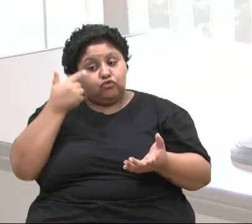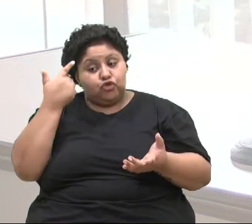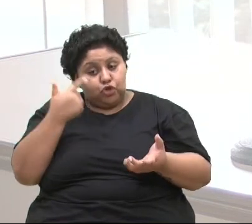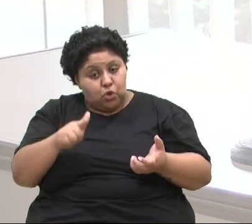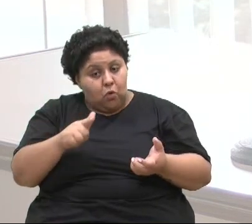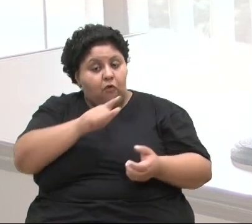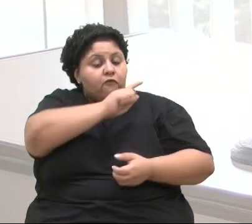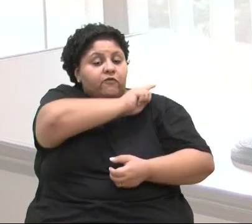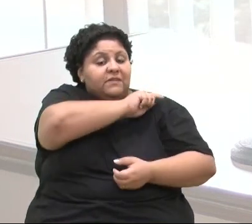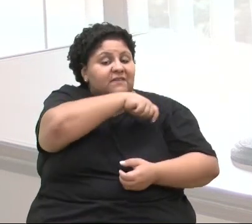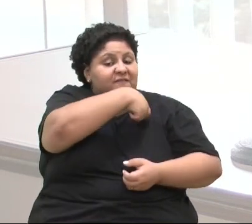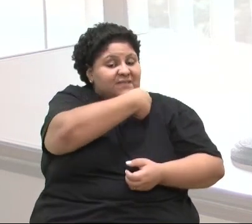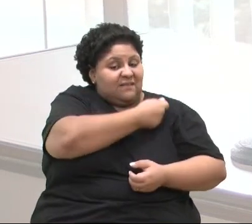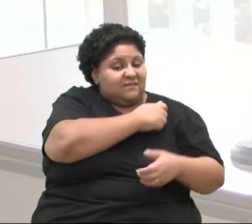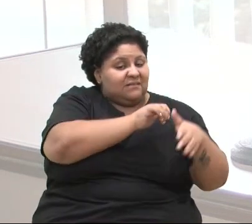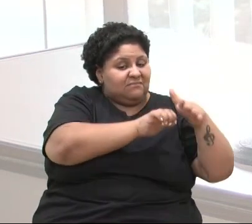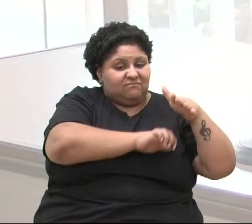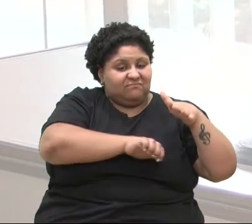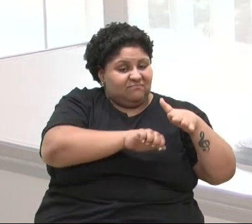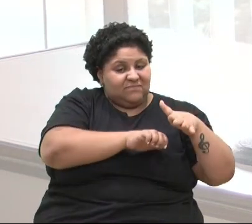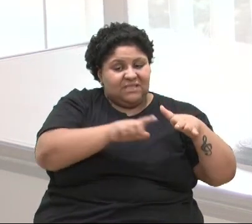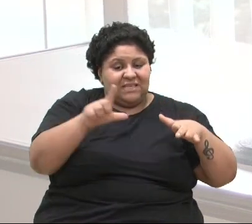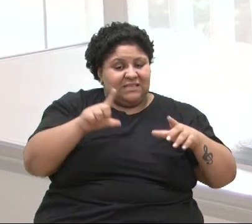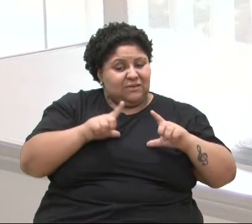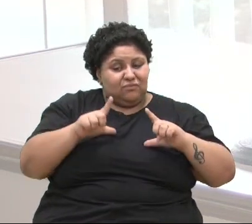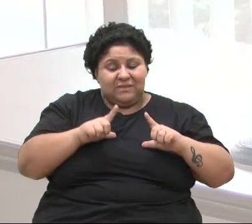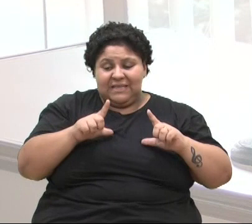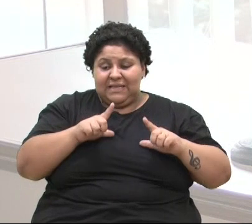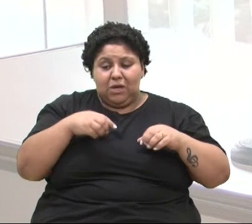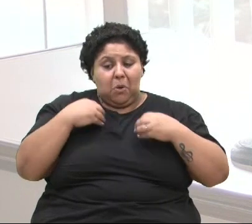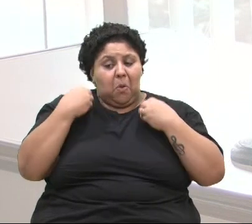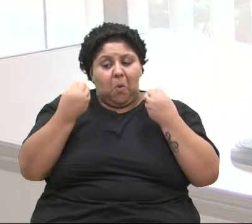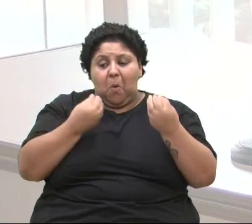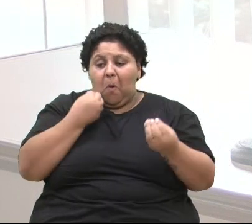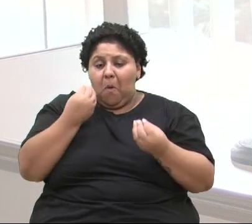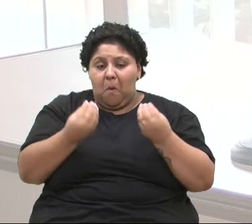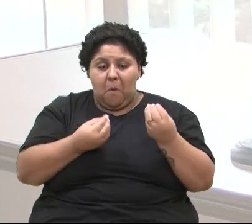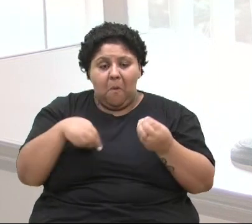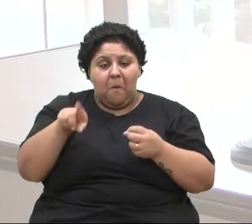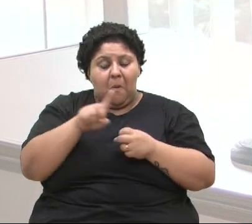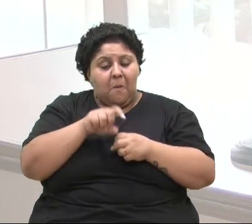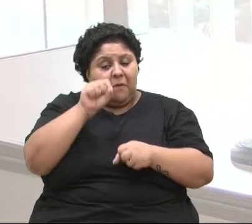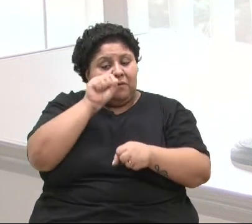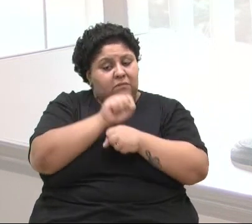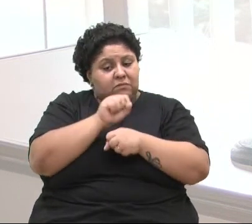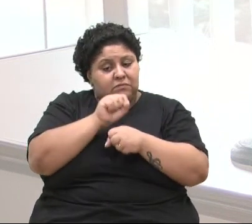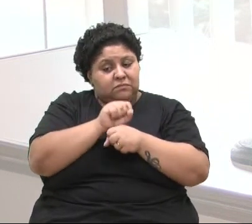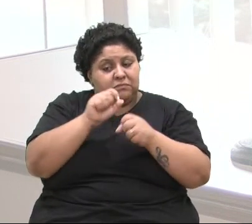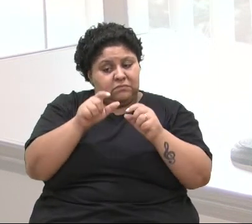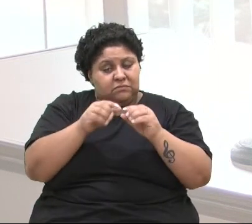não tem condições. Não tem condições e todo mundo sabe, e a gente está esperando aí quanto antes que abra